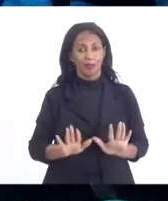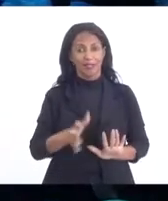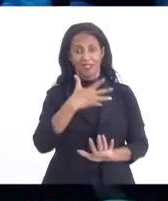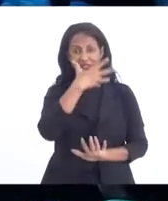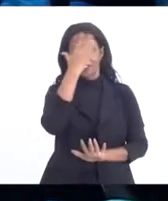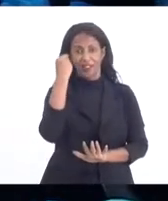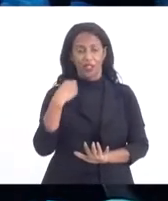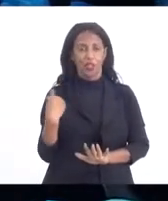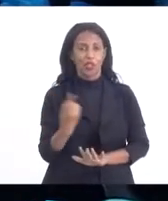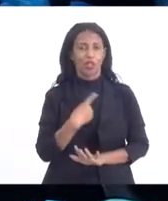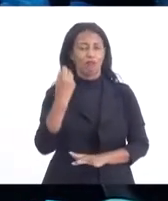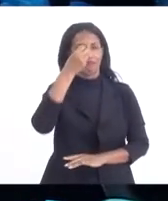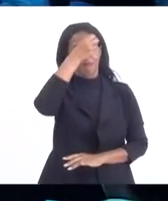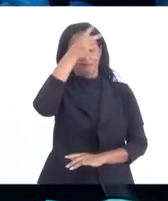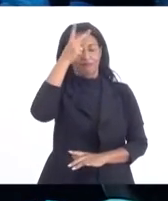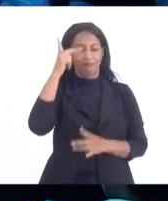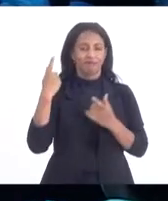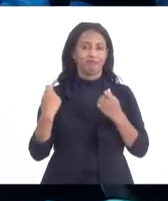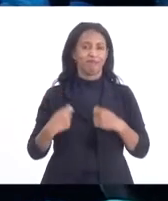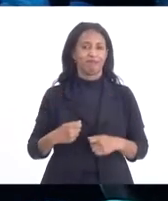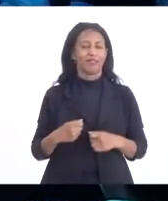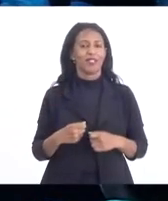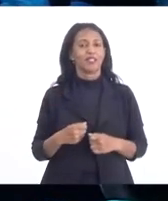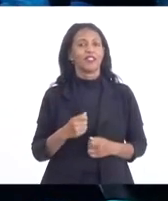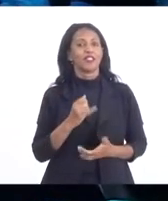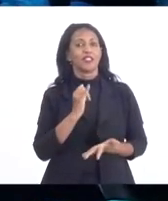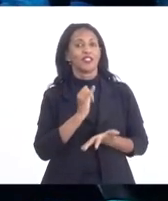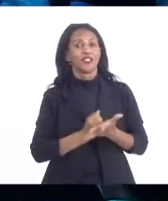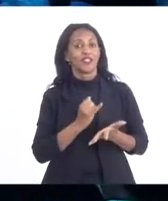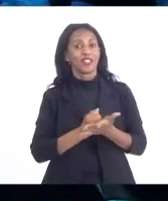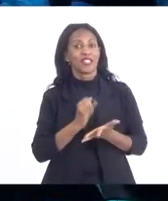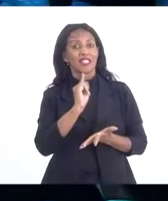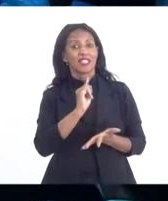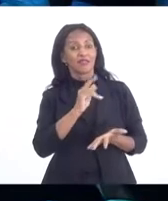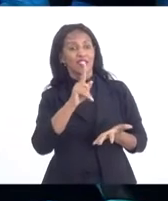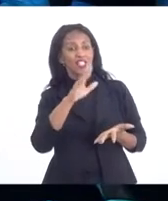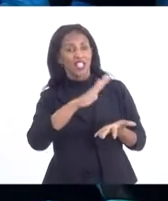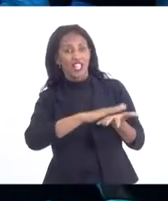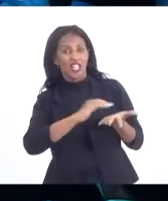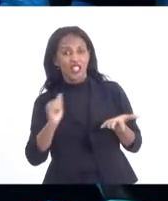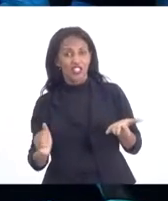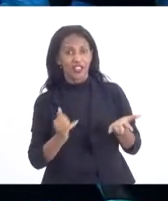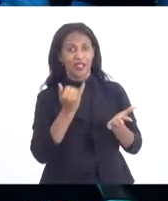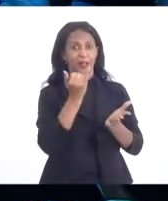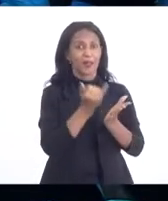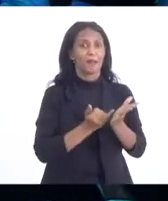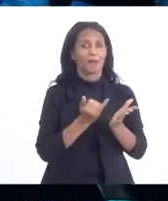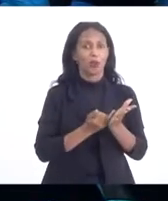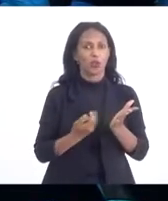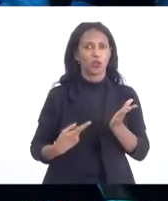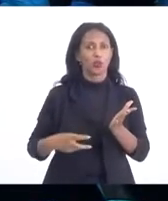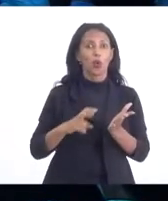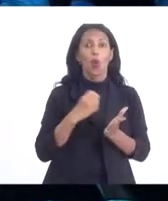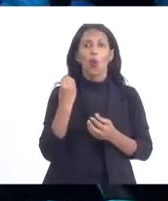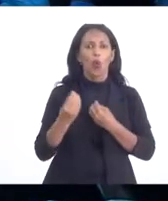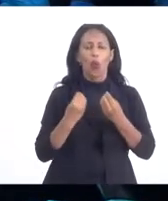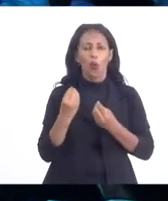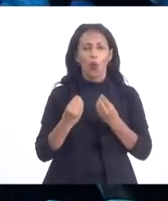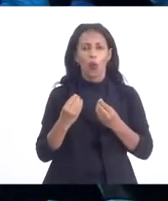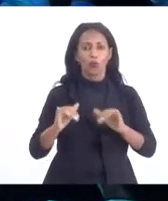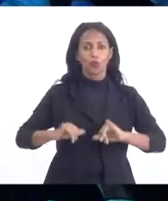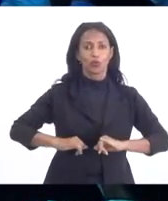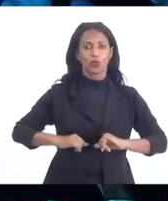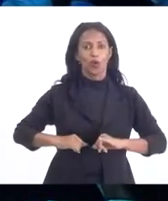que nós, prefeitos, precisamos de receita. E quando se isenta alguma coisa, o nosso município sofre. São os que mais